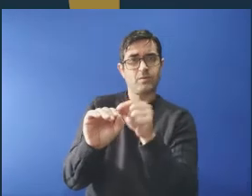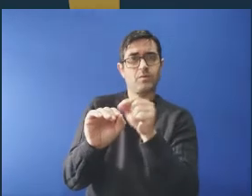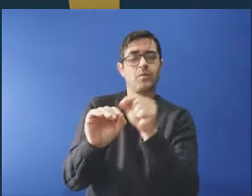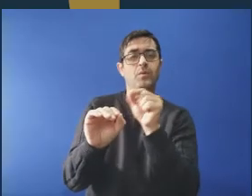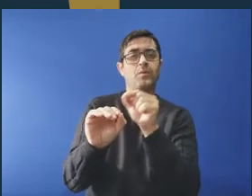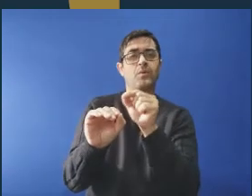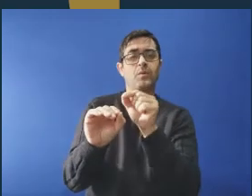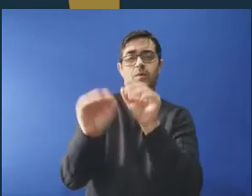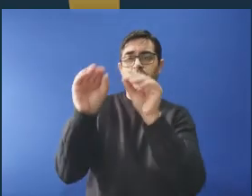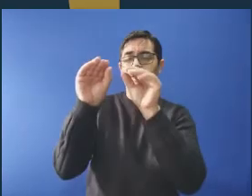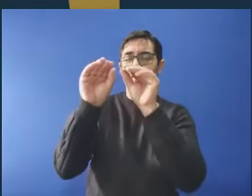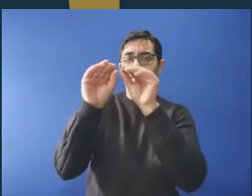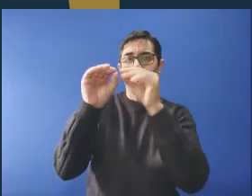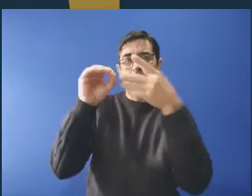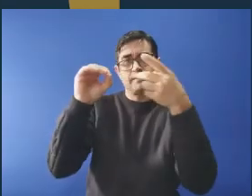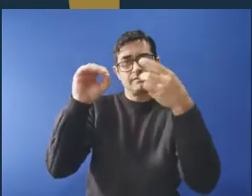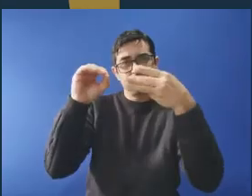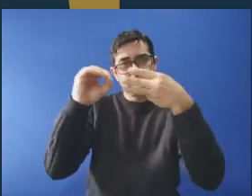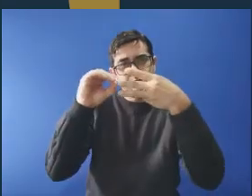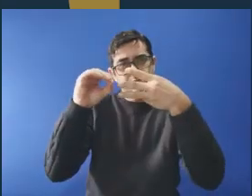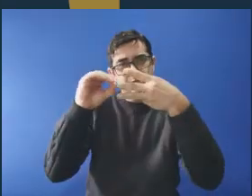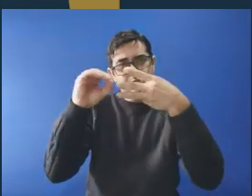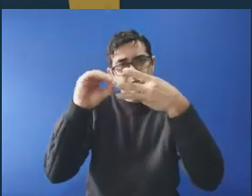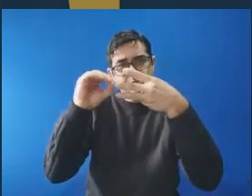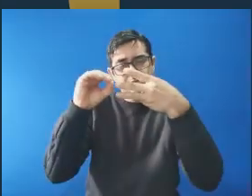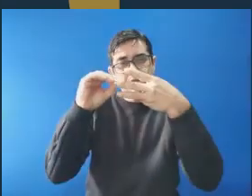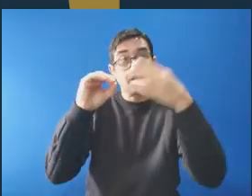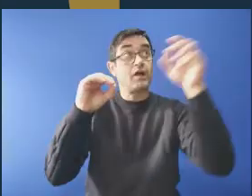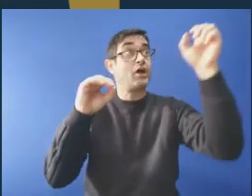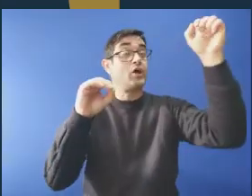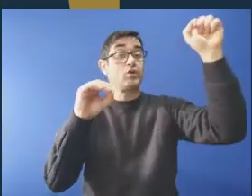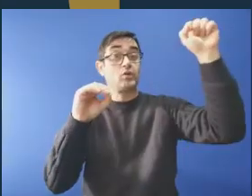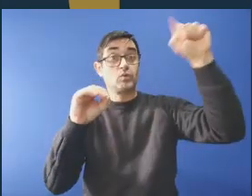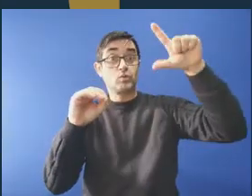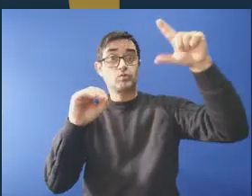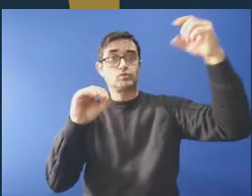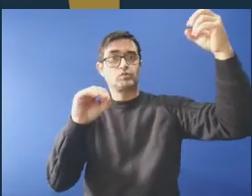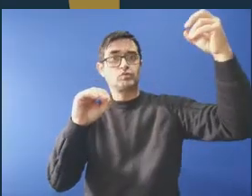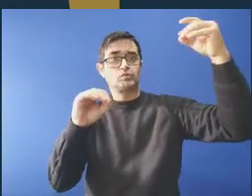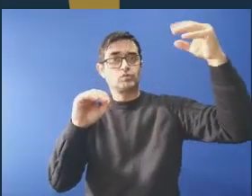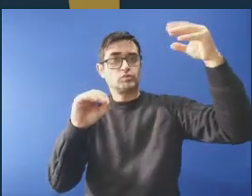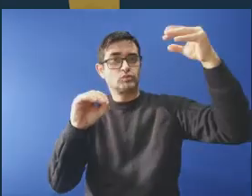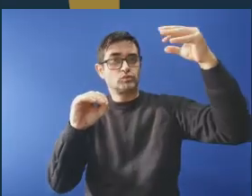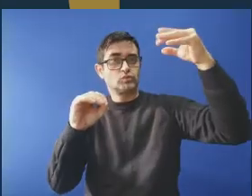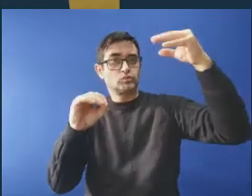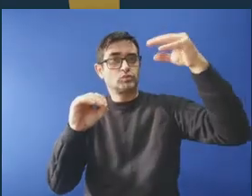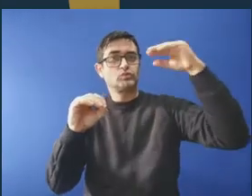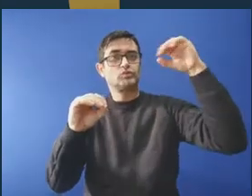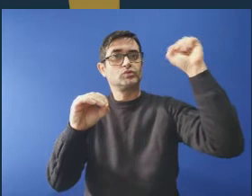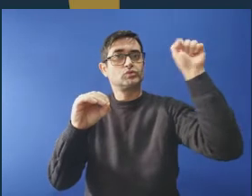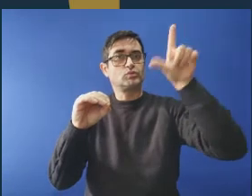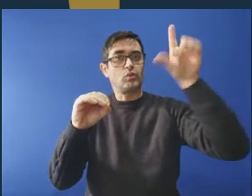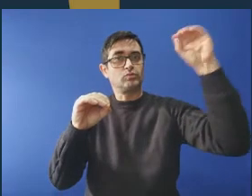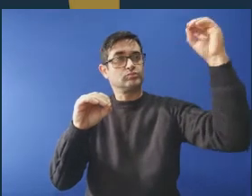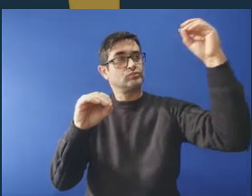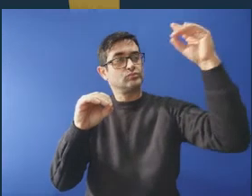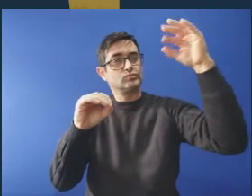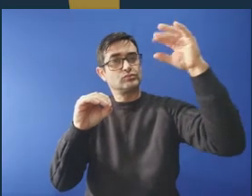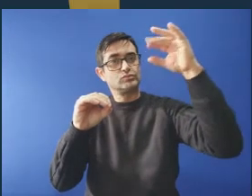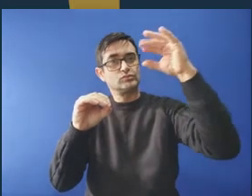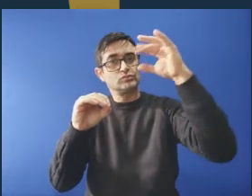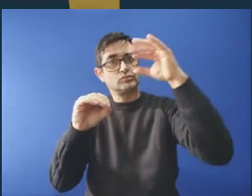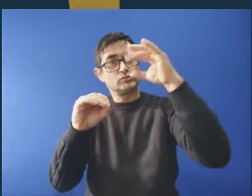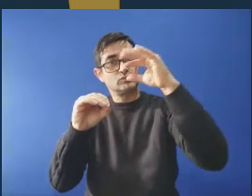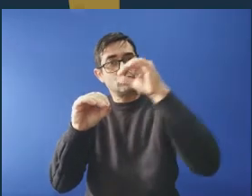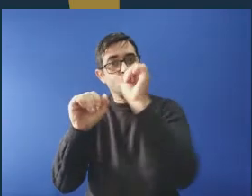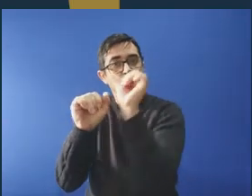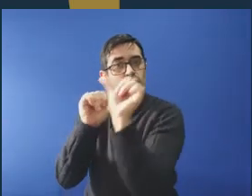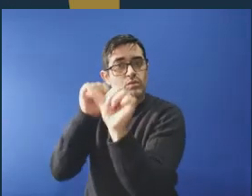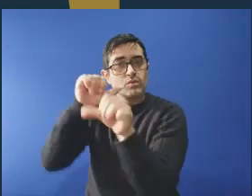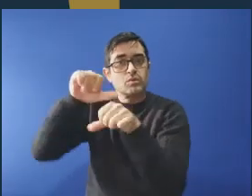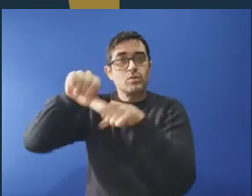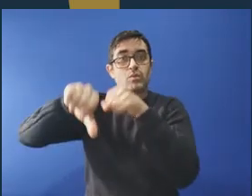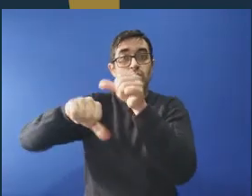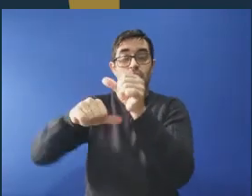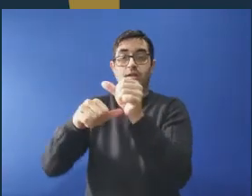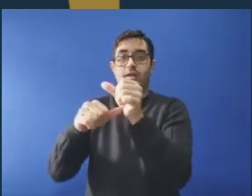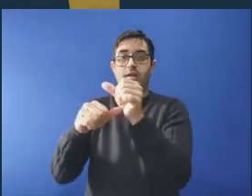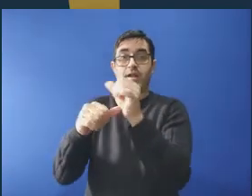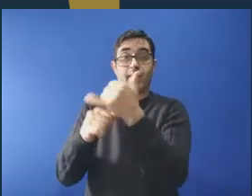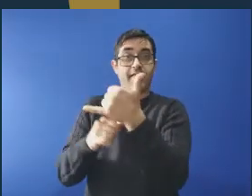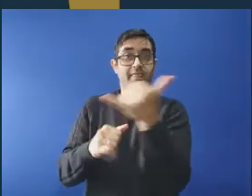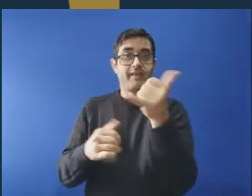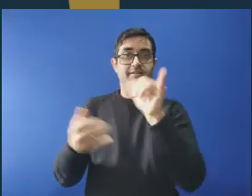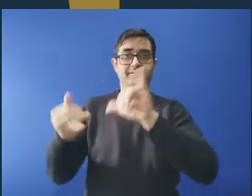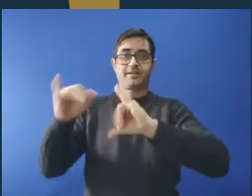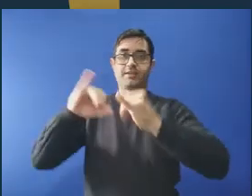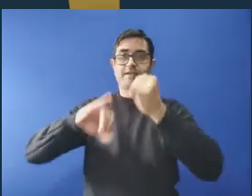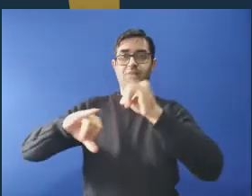suas células, a luz do sol, ele consegue converter essa energia solar em energia química, produzindo